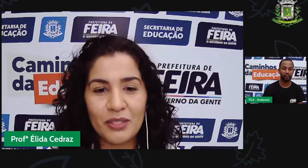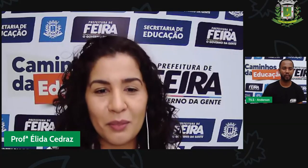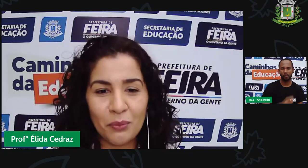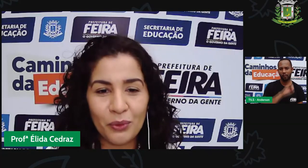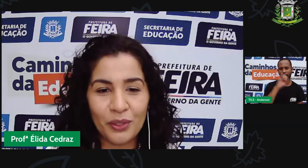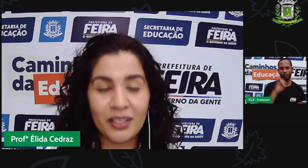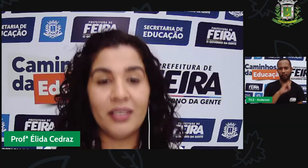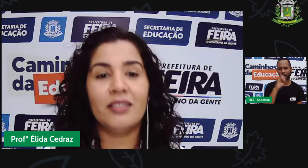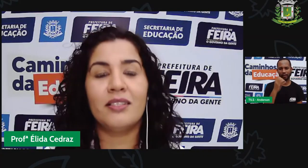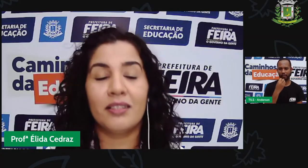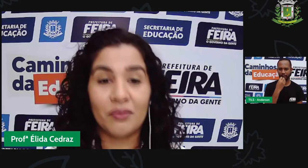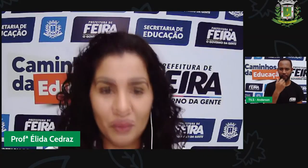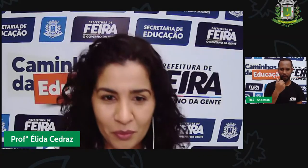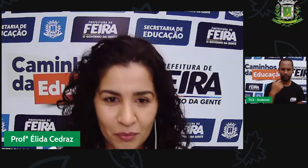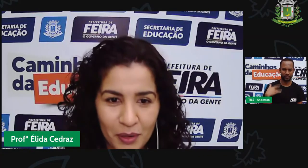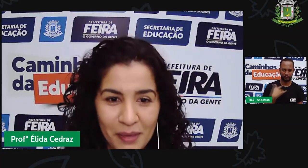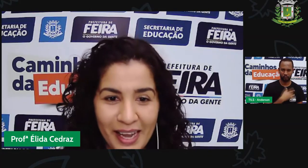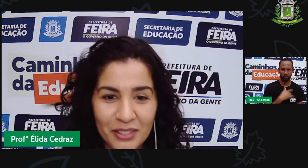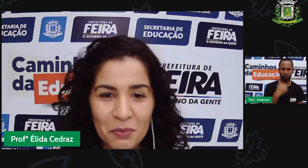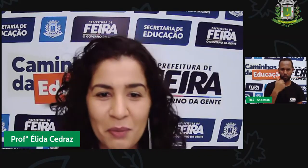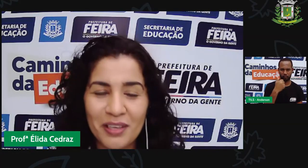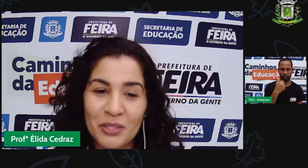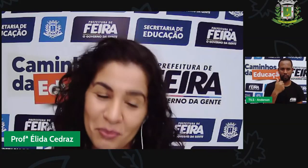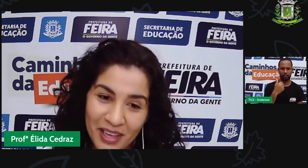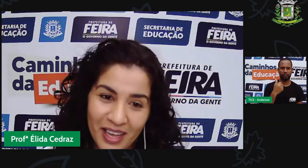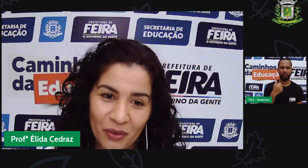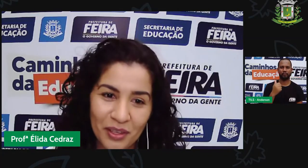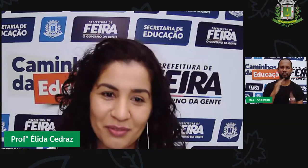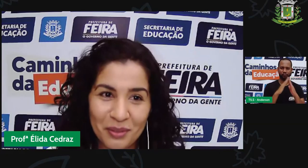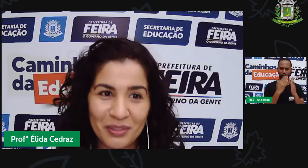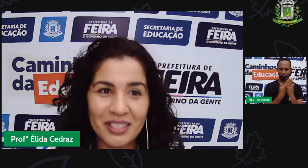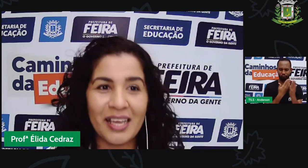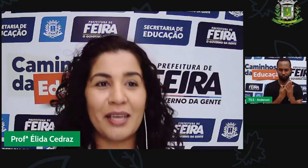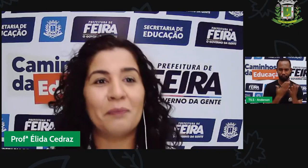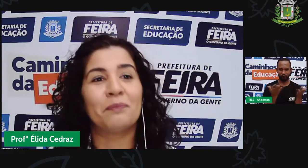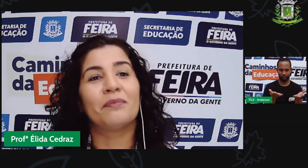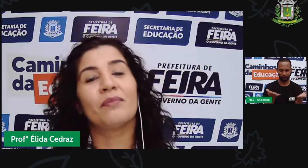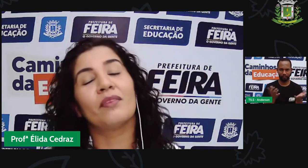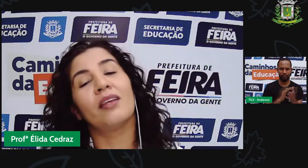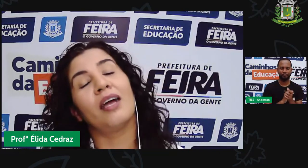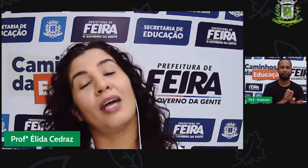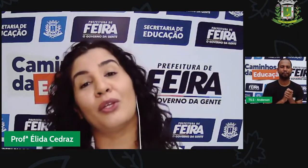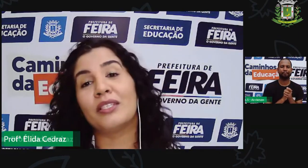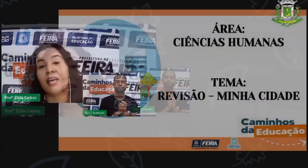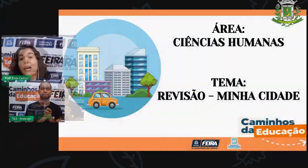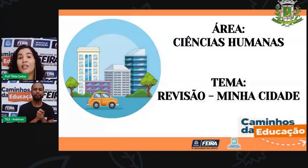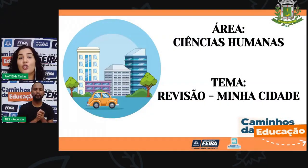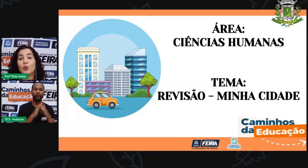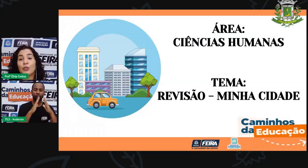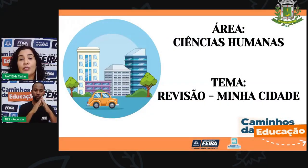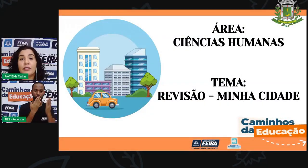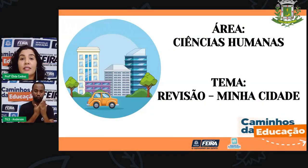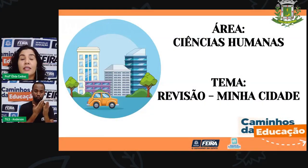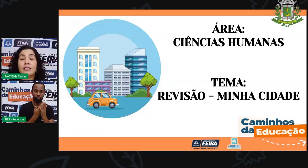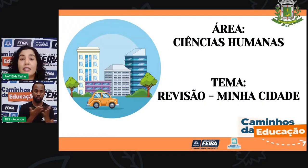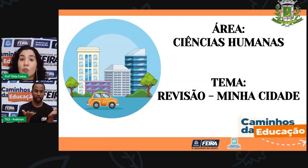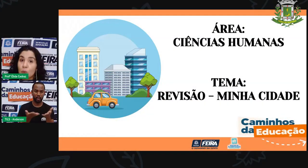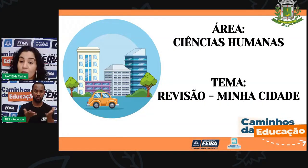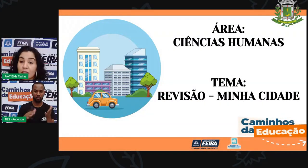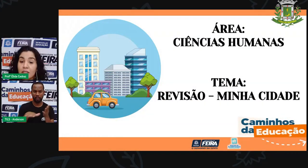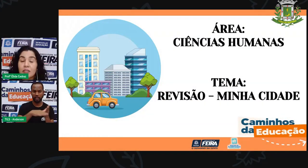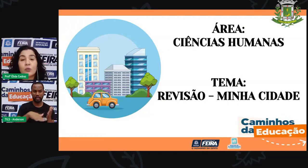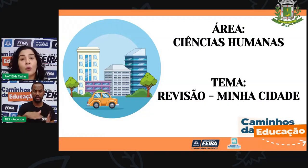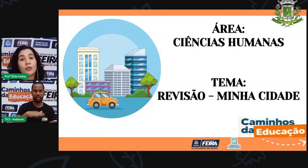Olá, meus amores! Preparados para mais uma aula? Vamos lá! A nossa área de hoje,